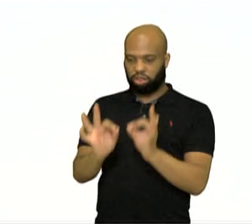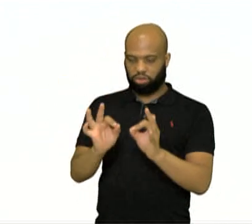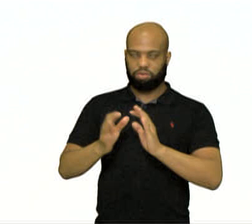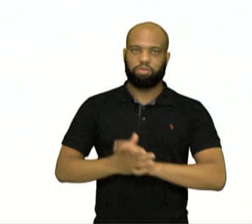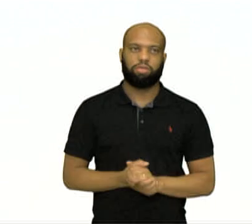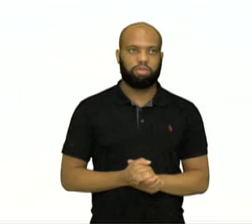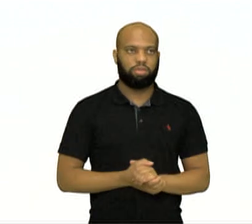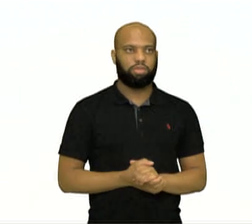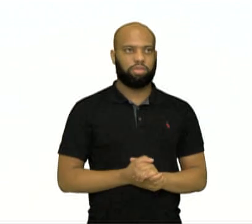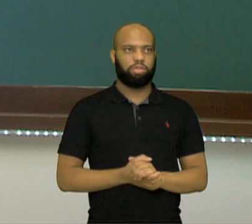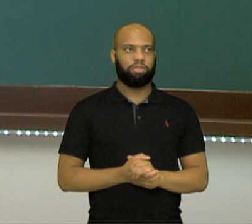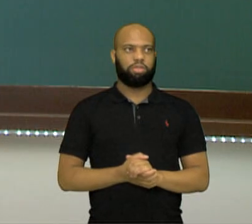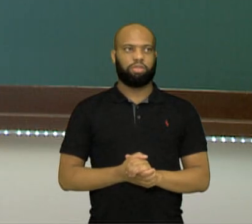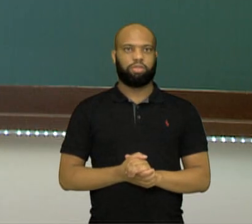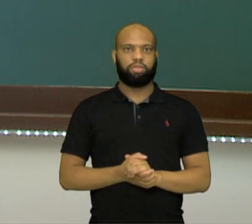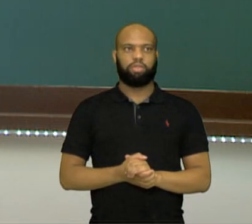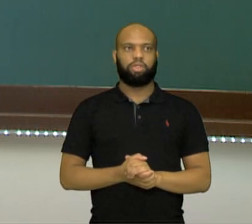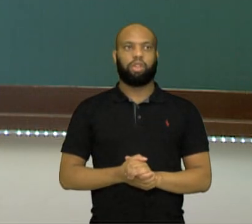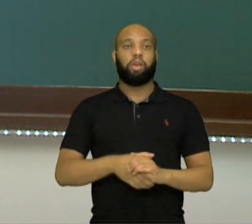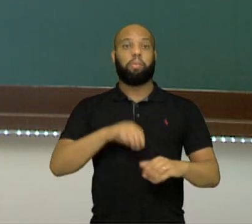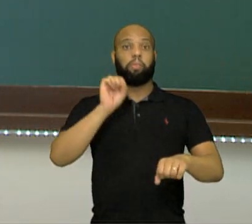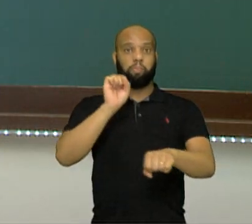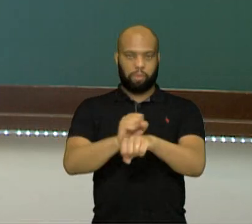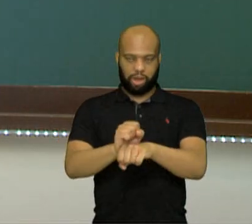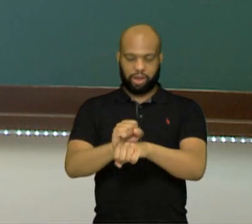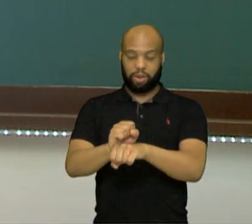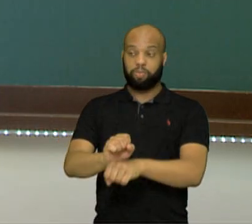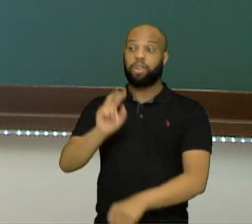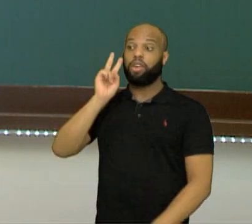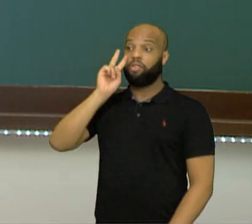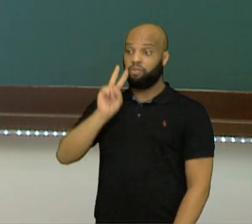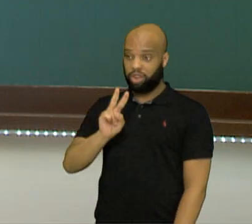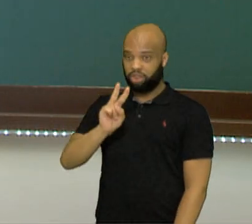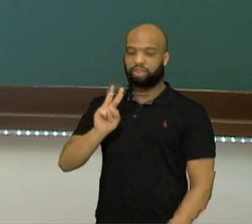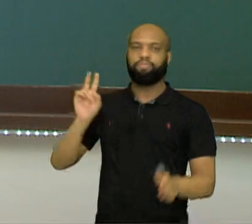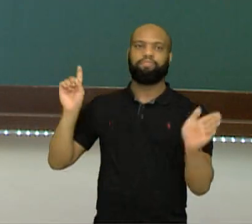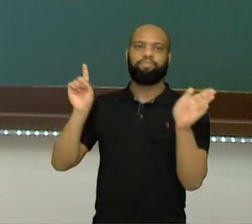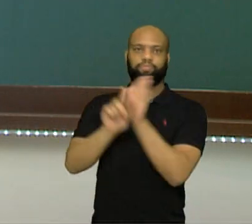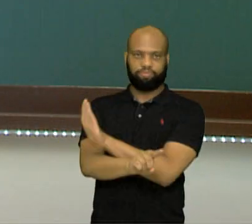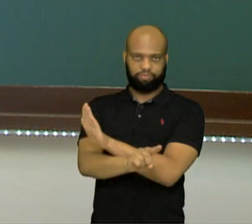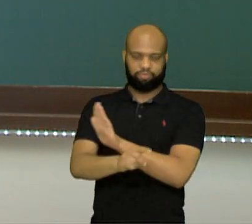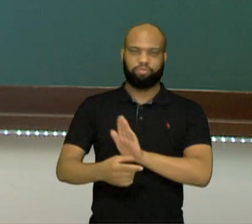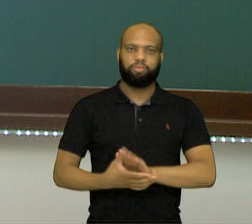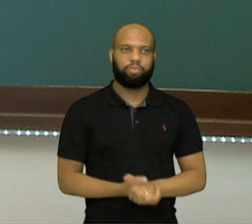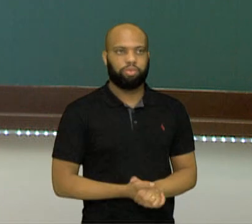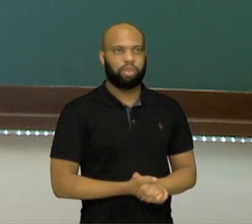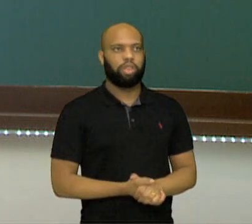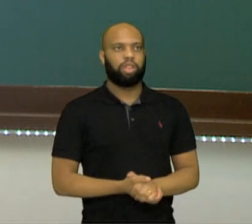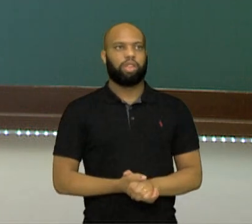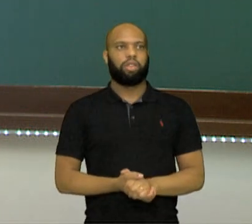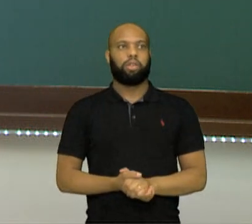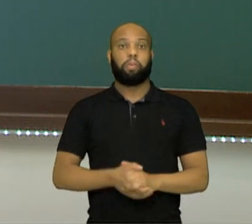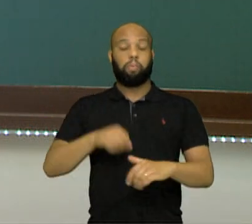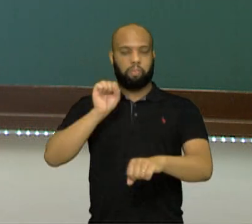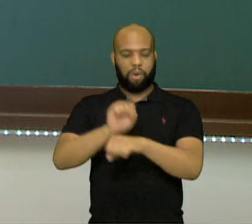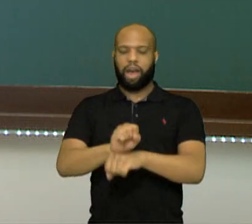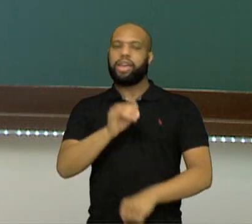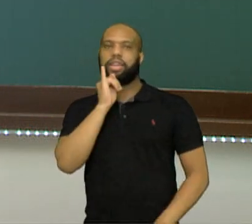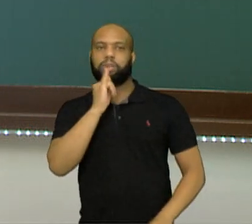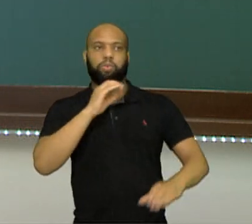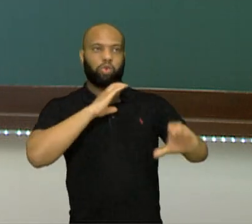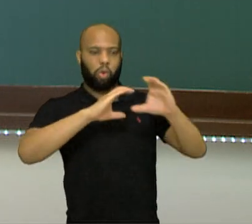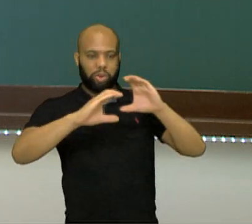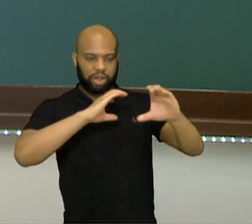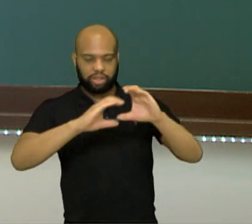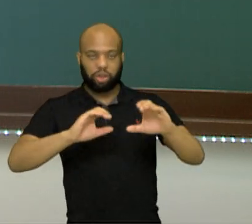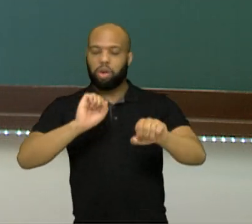Pare, escute e pergunte. Pare. Numa qualquer situação de comunicação,